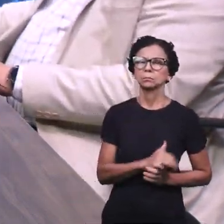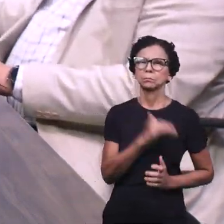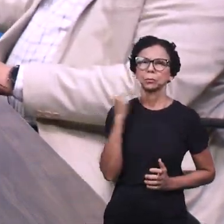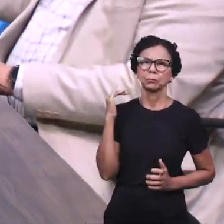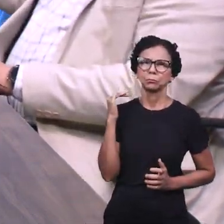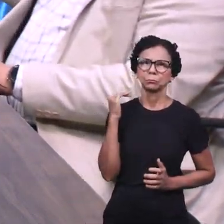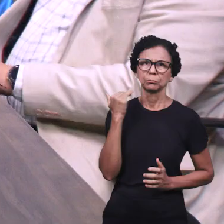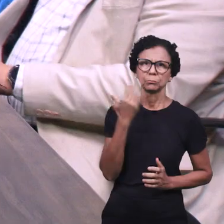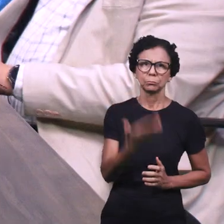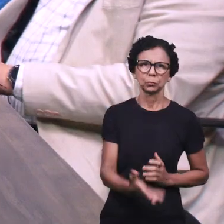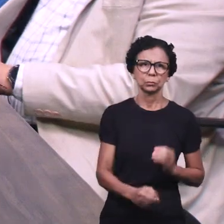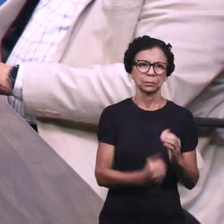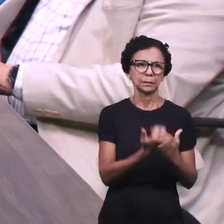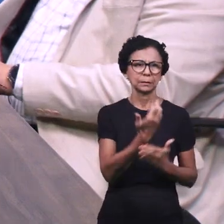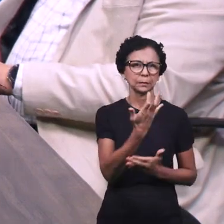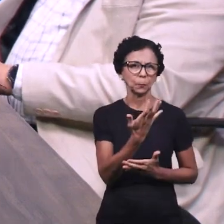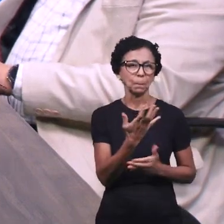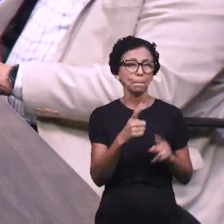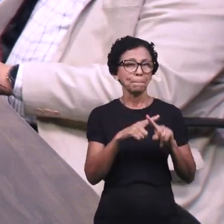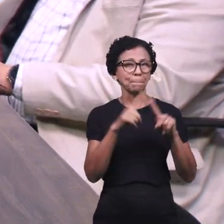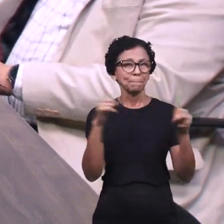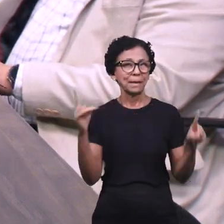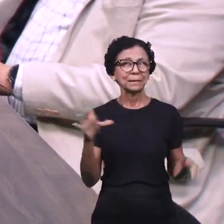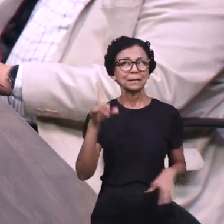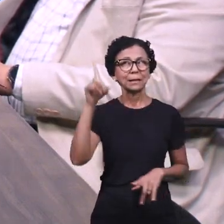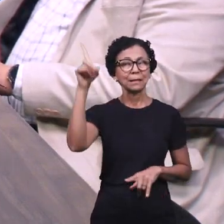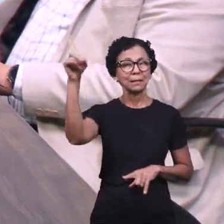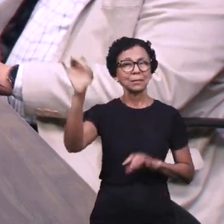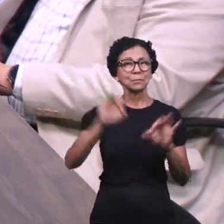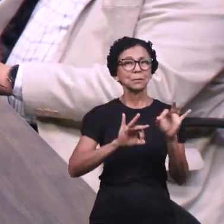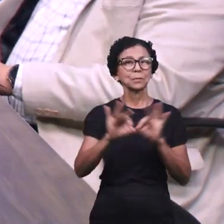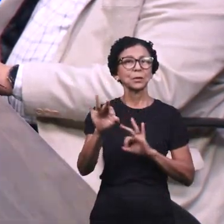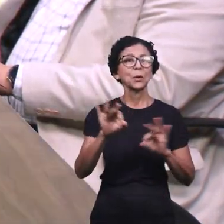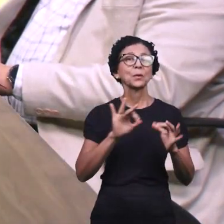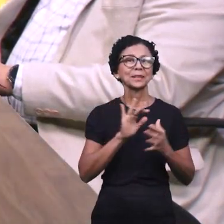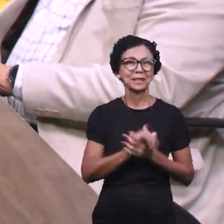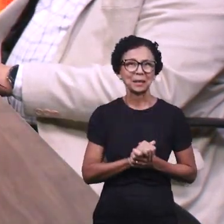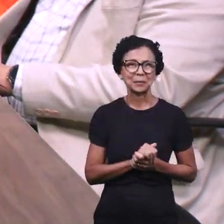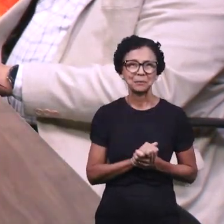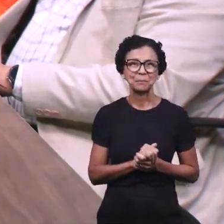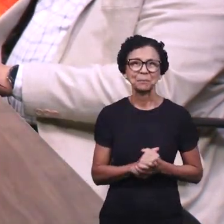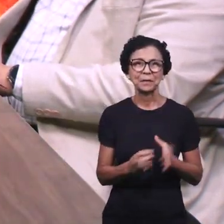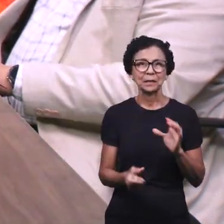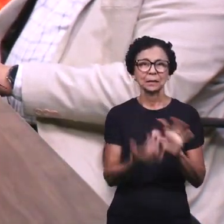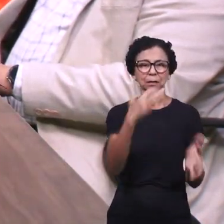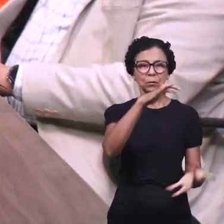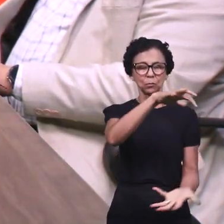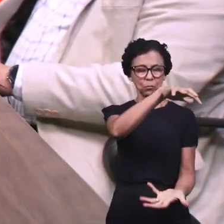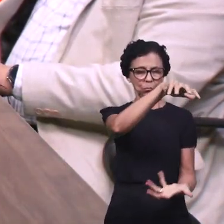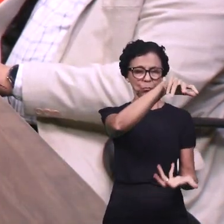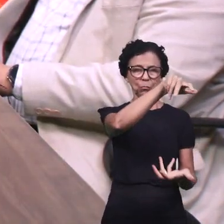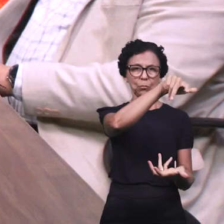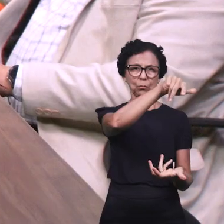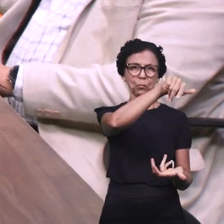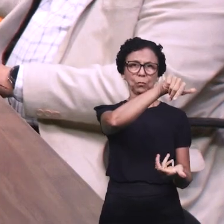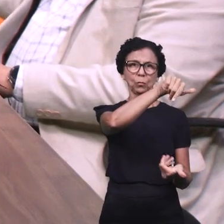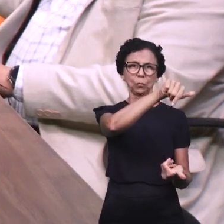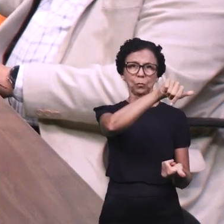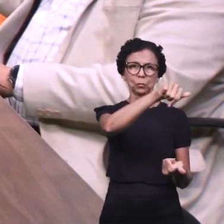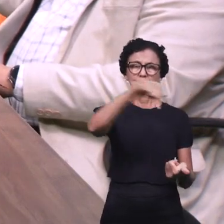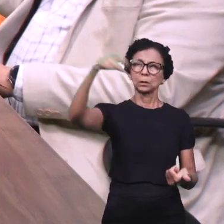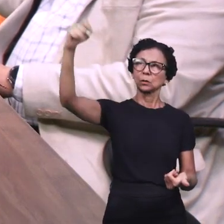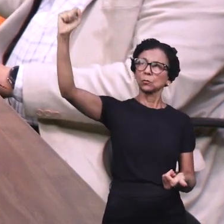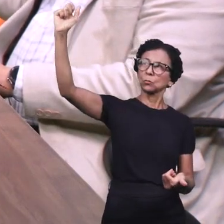maravilhosa, porque ele pega e faz uma Terra que, com esse sistema